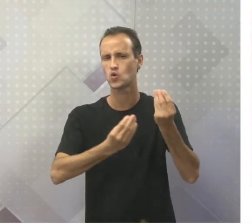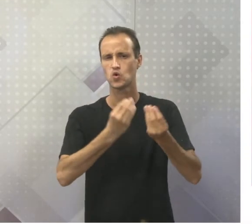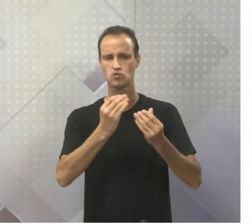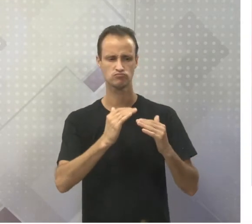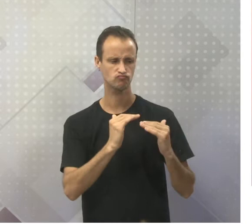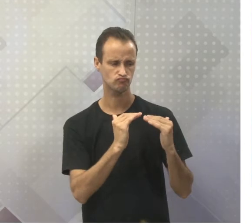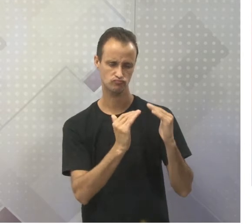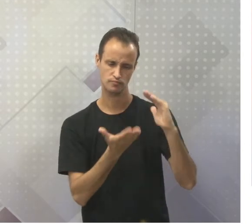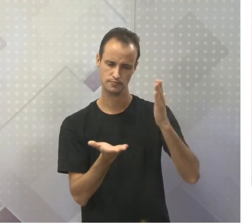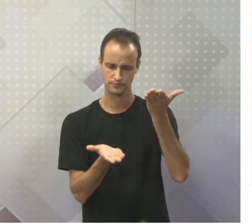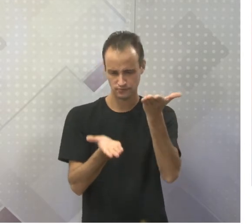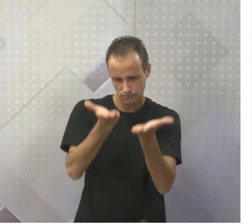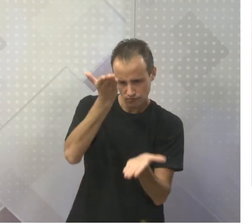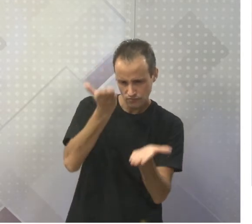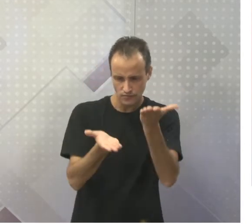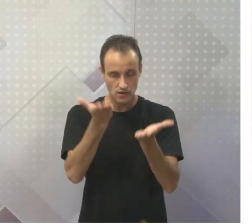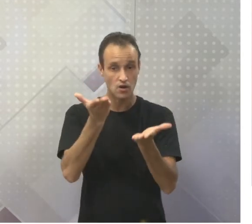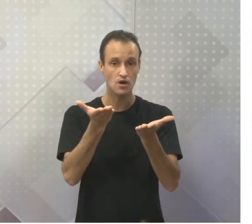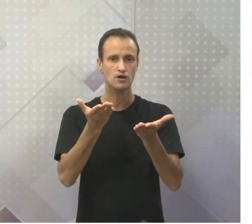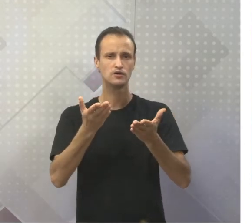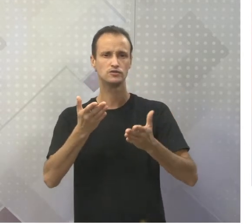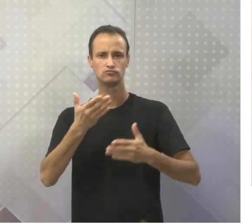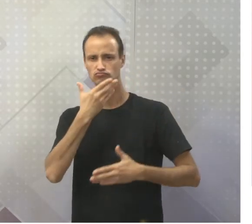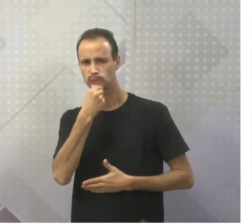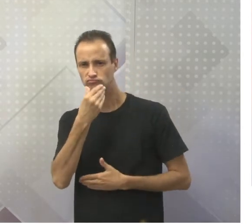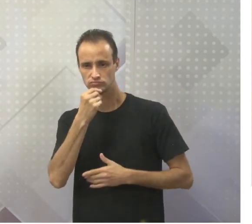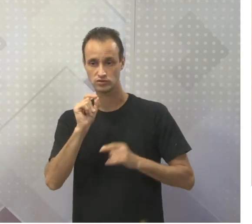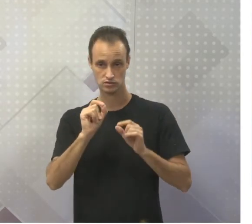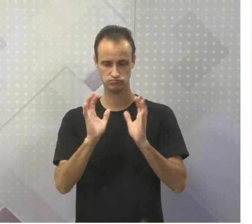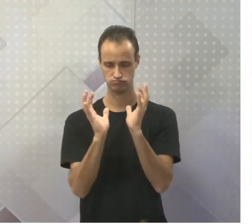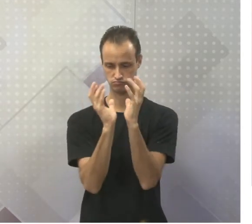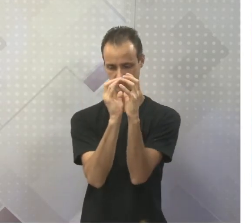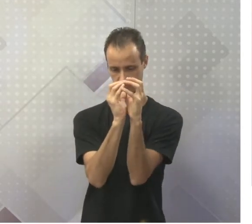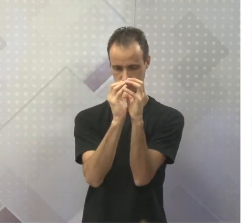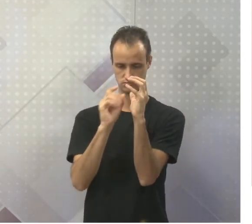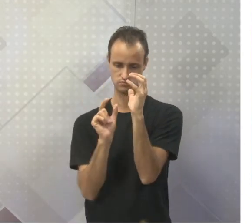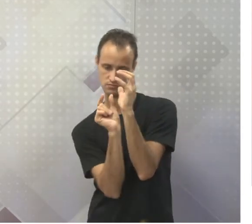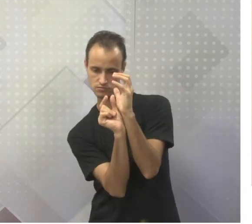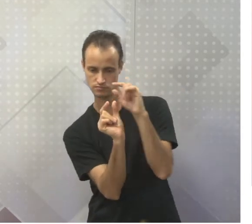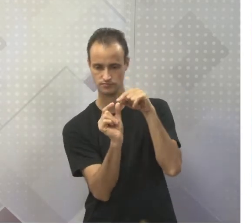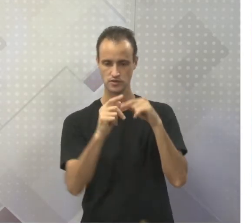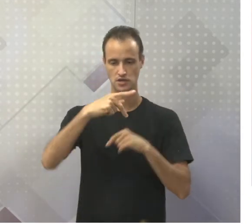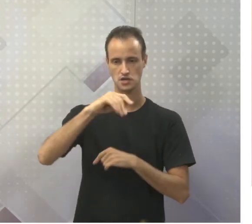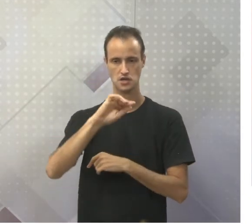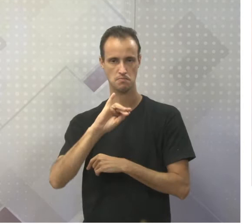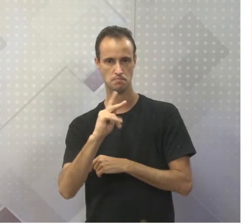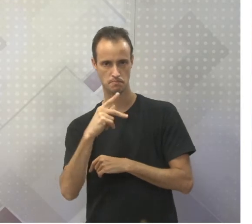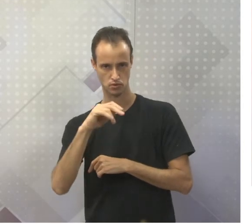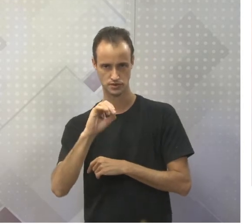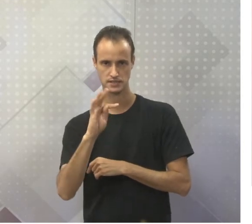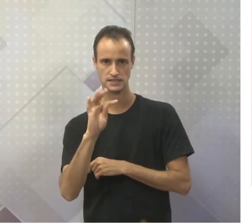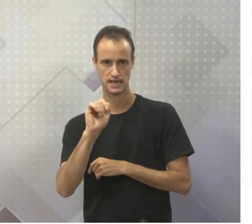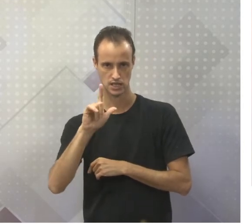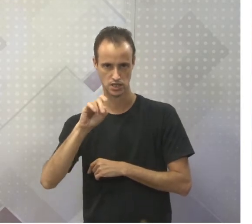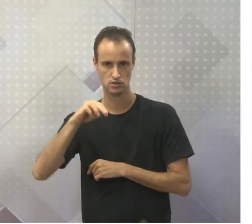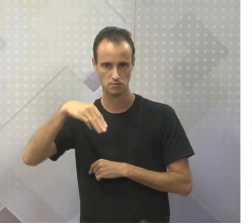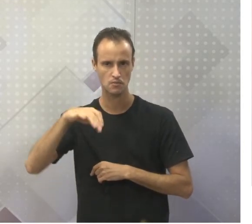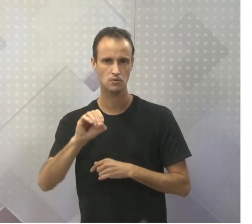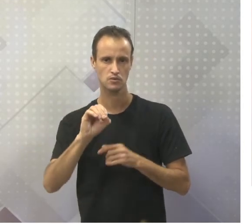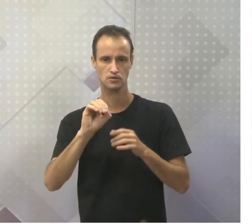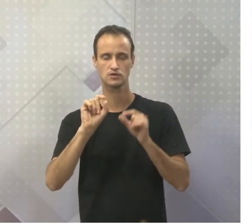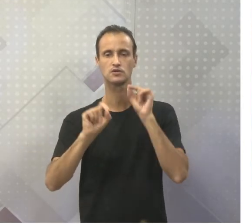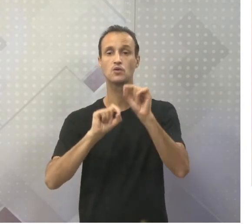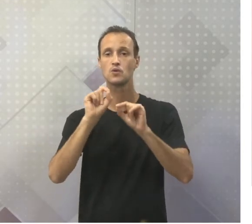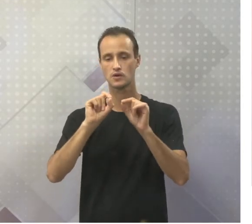você tem uma região chamada hipotálamo, que ele produz um hormônio chamado de GnRH, que atua sobre a